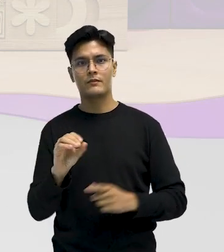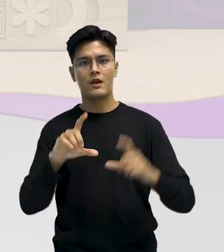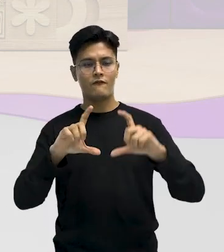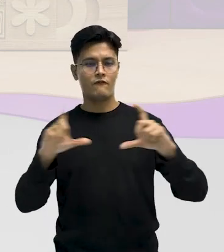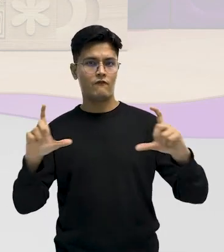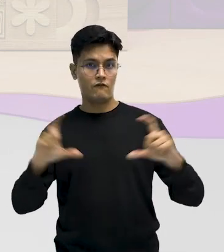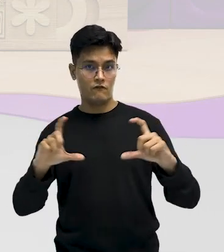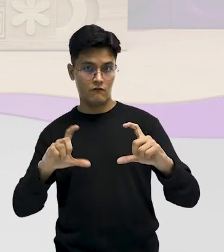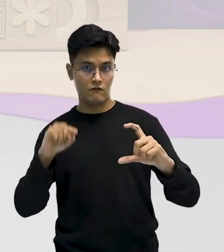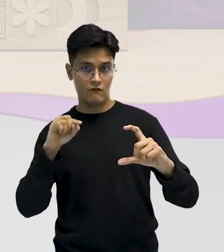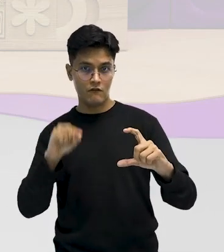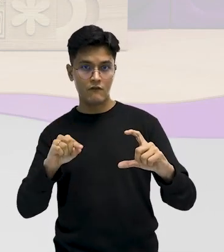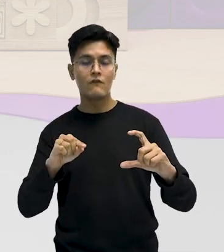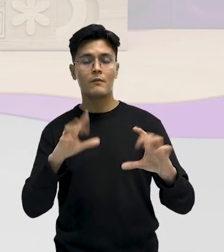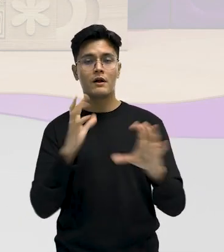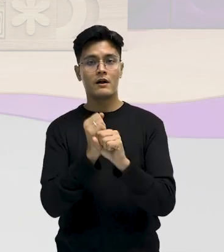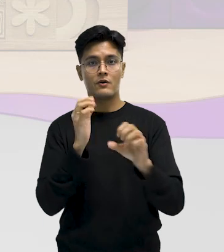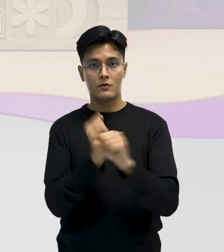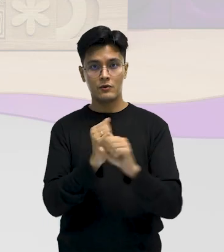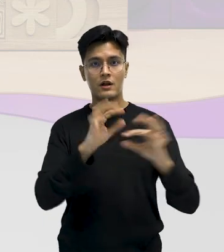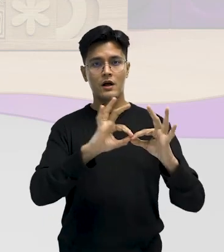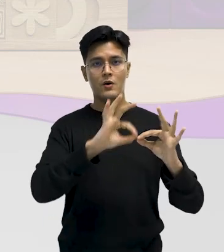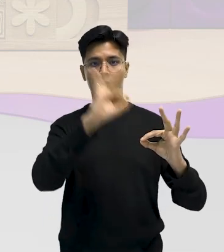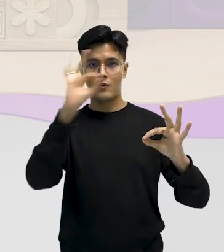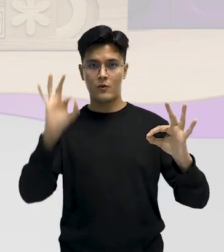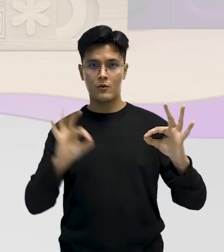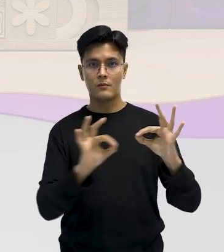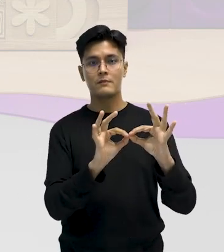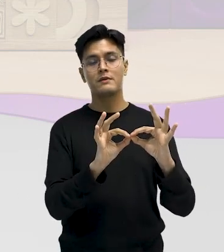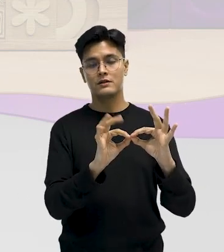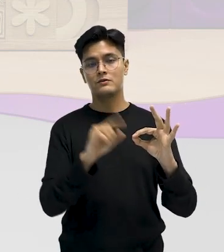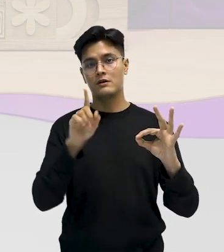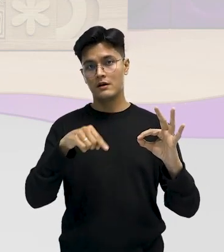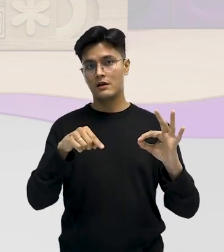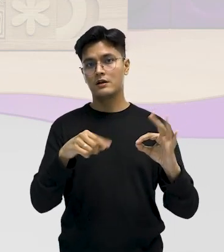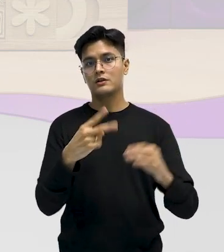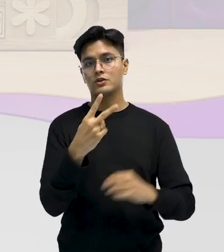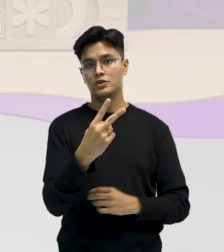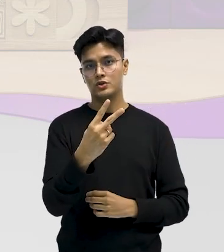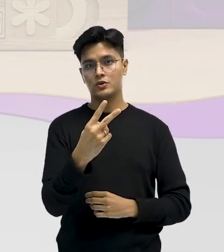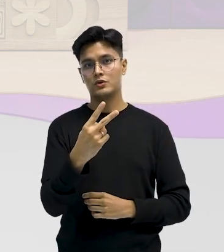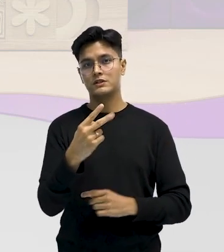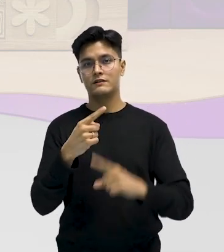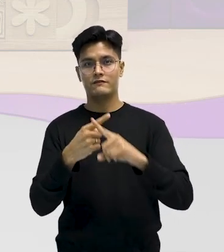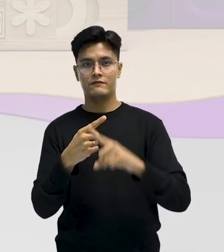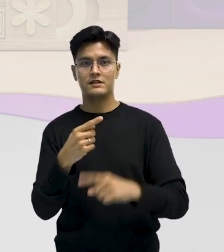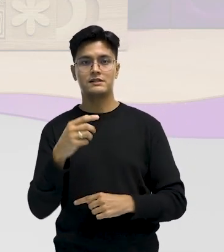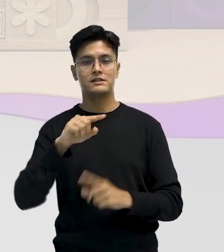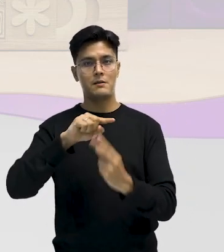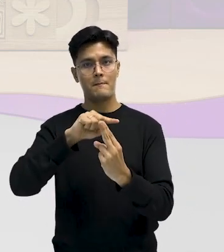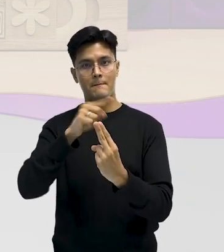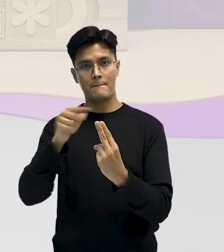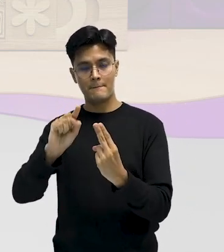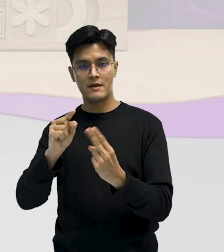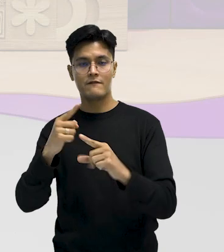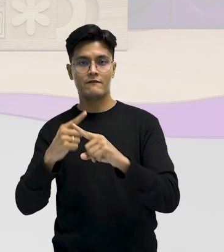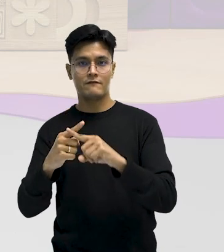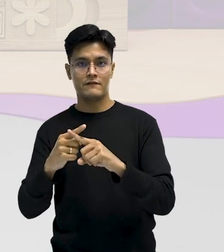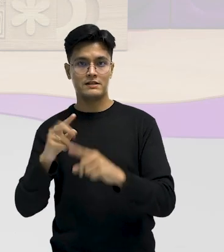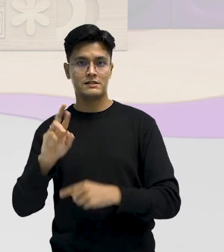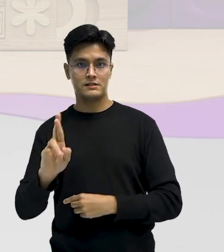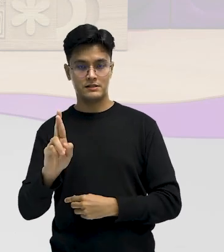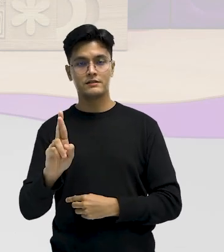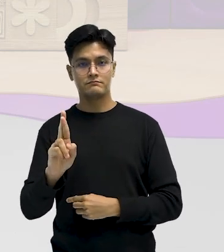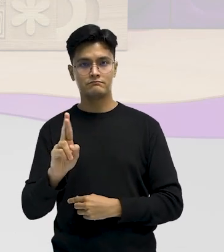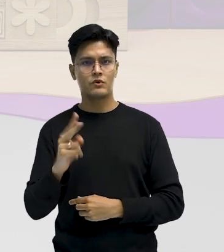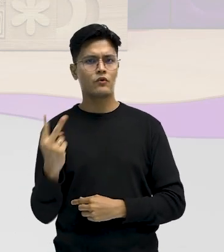ou a medida desse comprimento, é justamente 2 vezes π vezes r, onde o valor de π, vale lembrar, ele